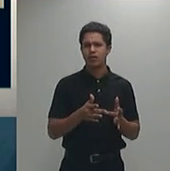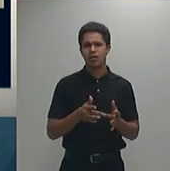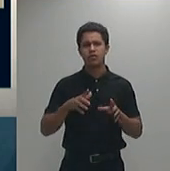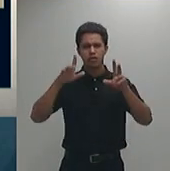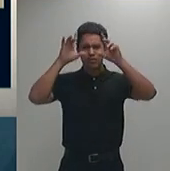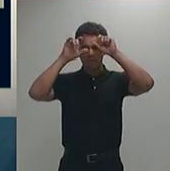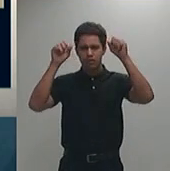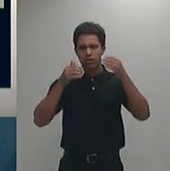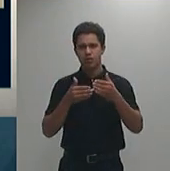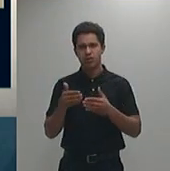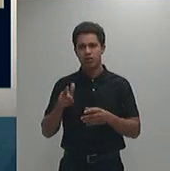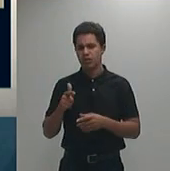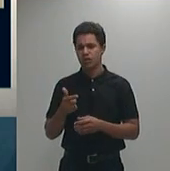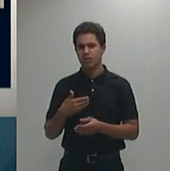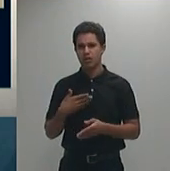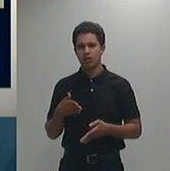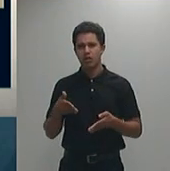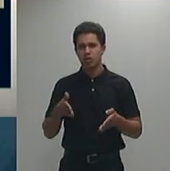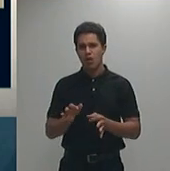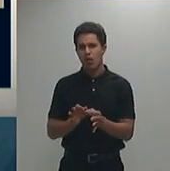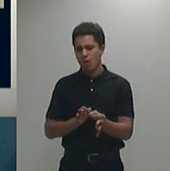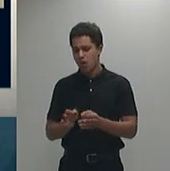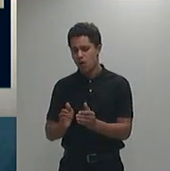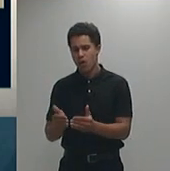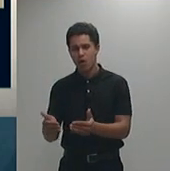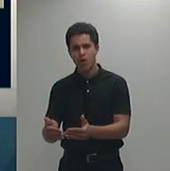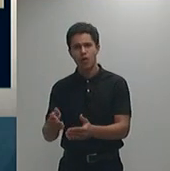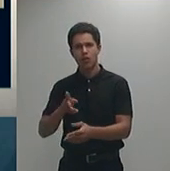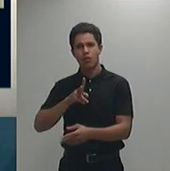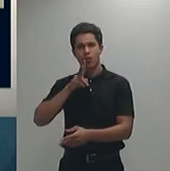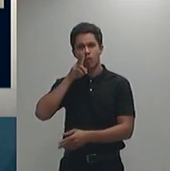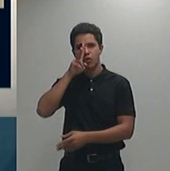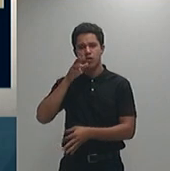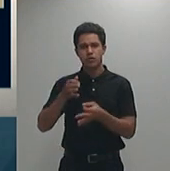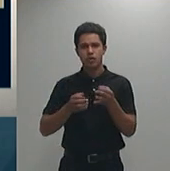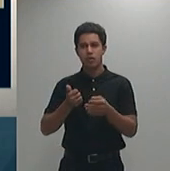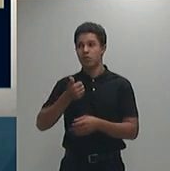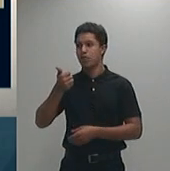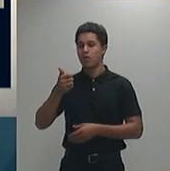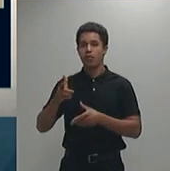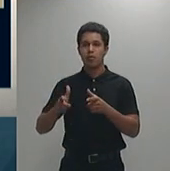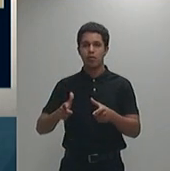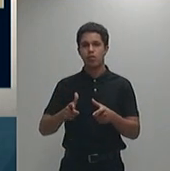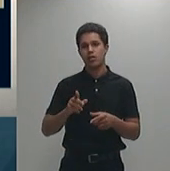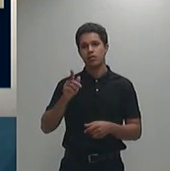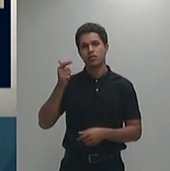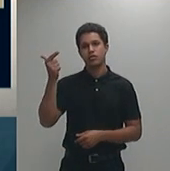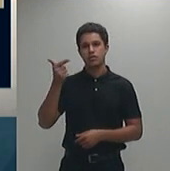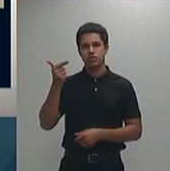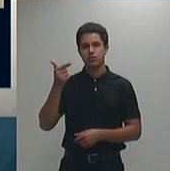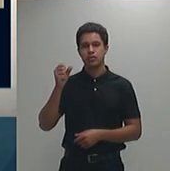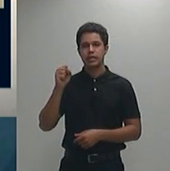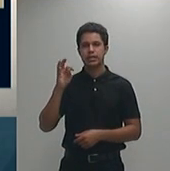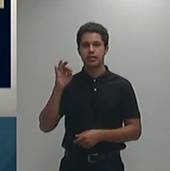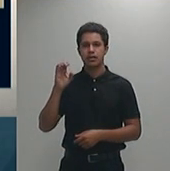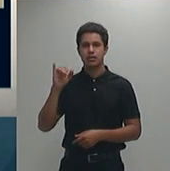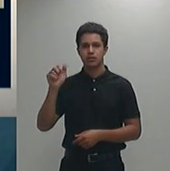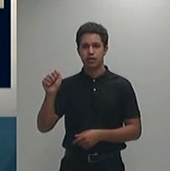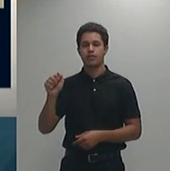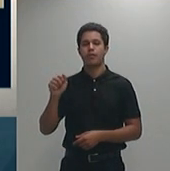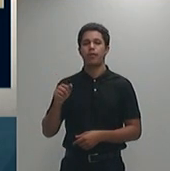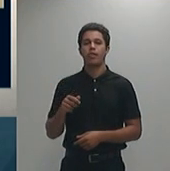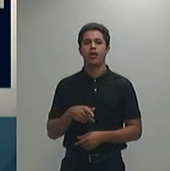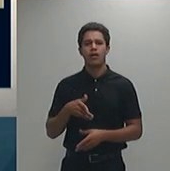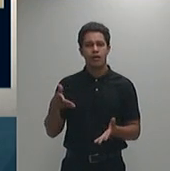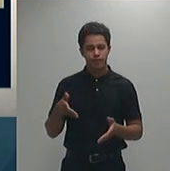compõem a organização do Poder Judiciário a qualquer órgão de 1ª ou 2ª Instância deste poder estatal é de estabelecer neste